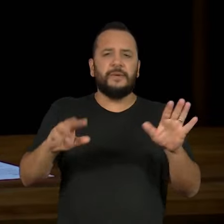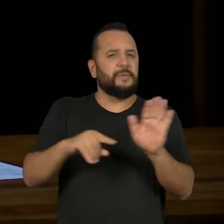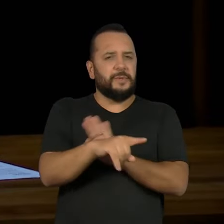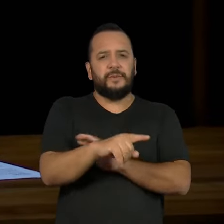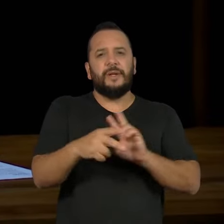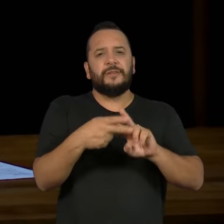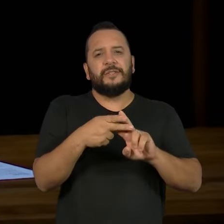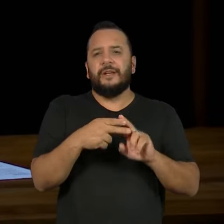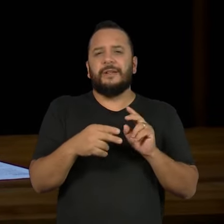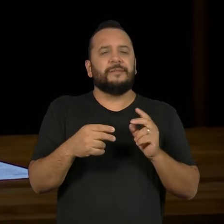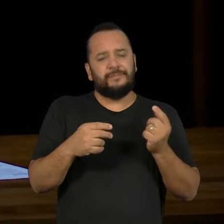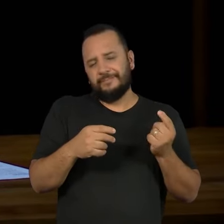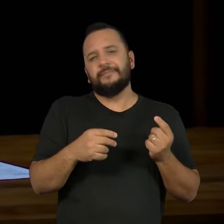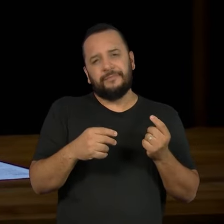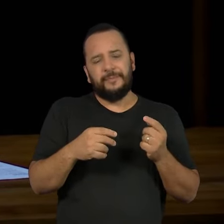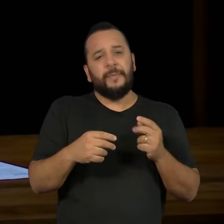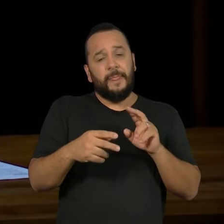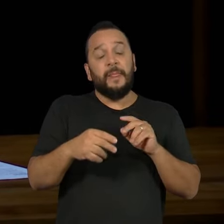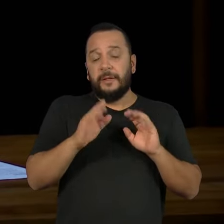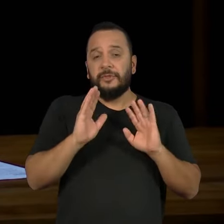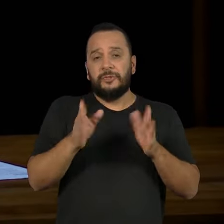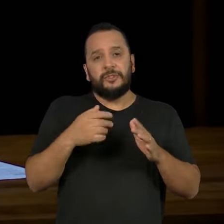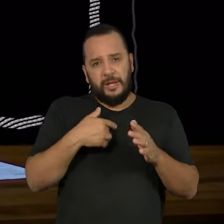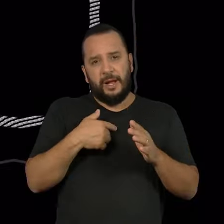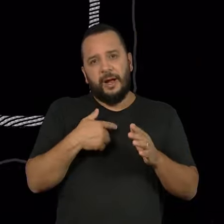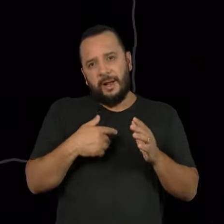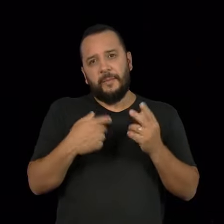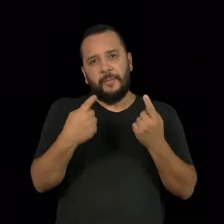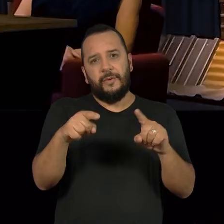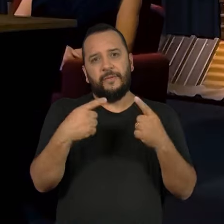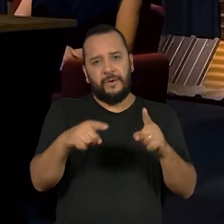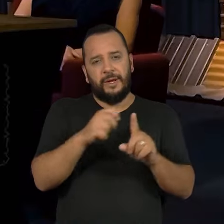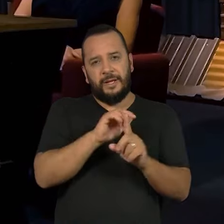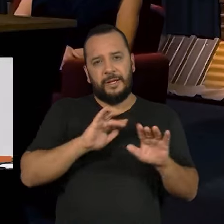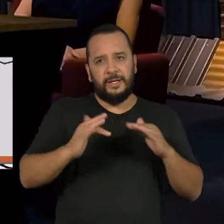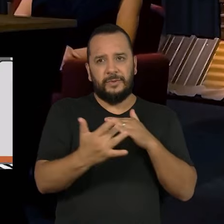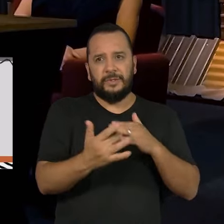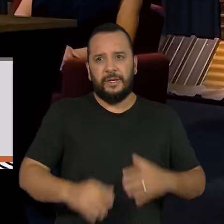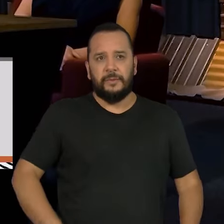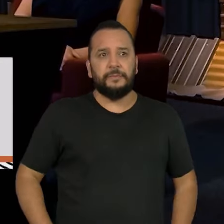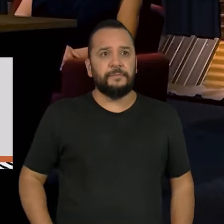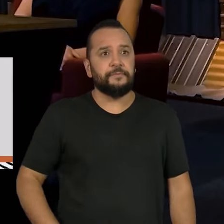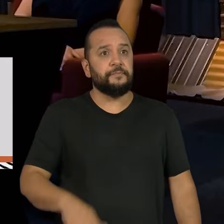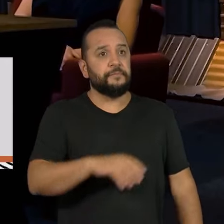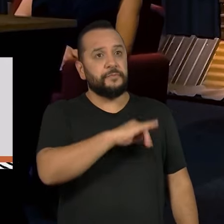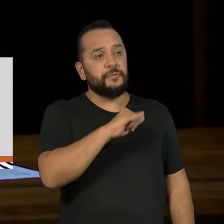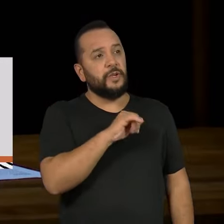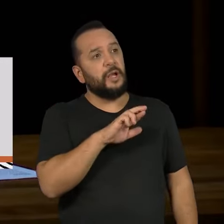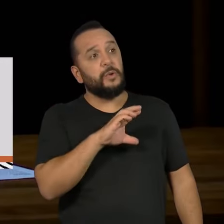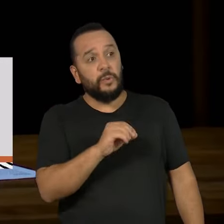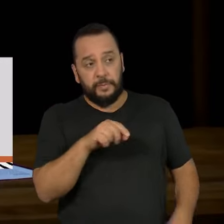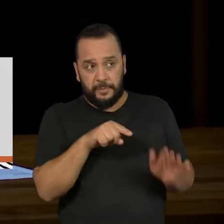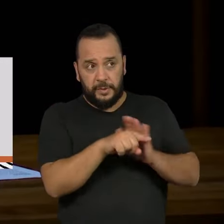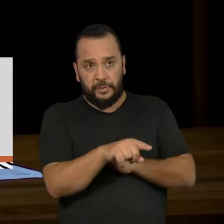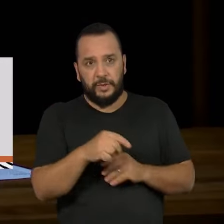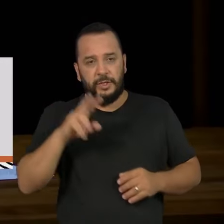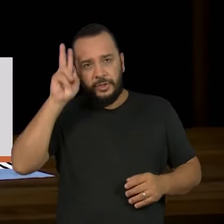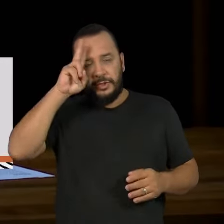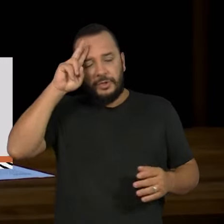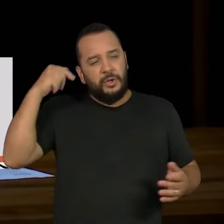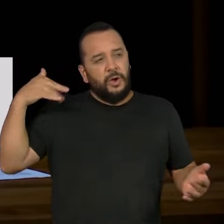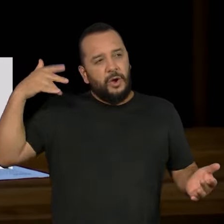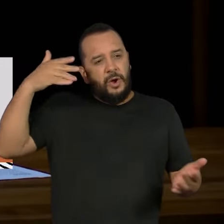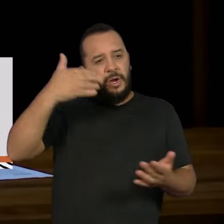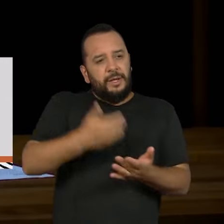é só botar #provoca na redes sociais o Jairo Rodriguez te pergunta ao longo da história muitas vezes a